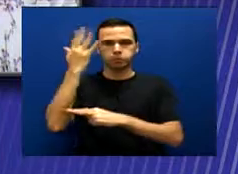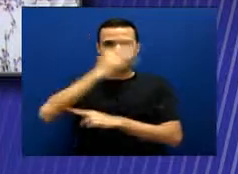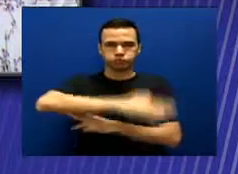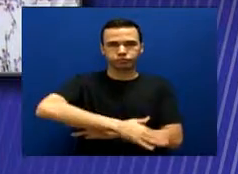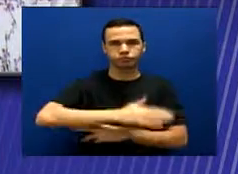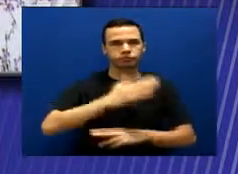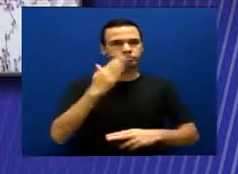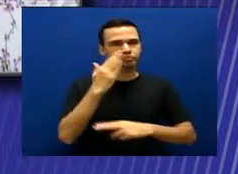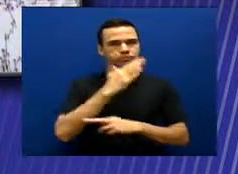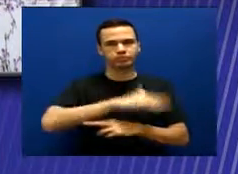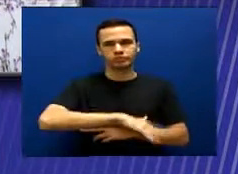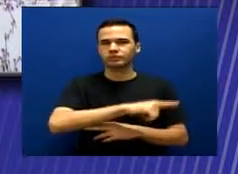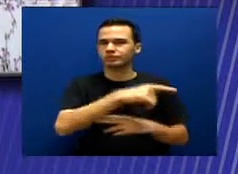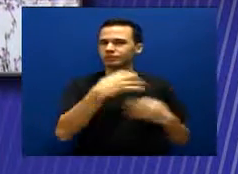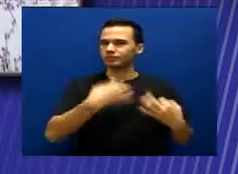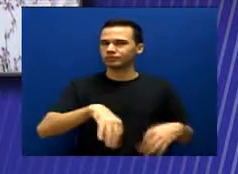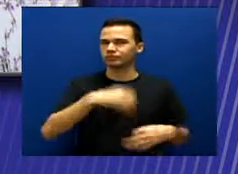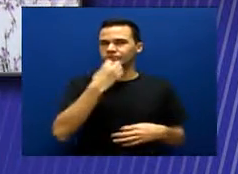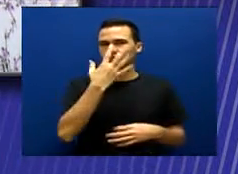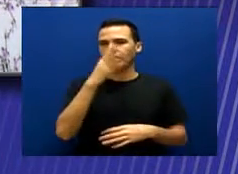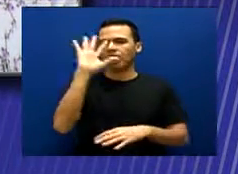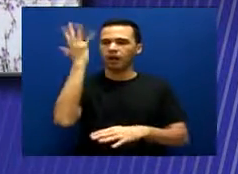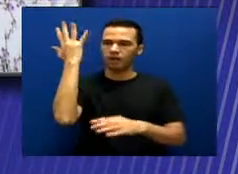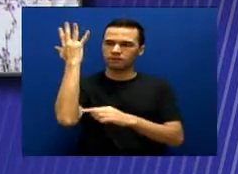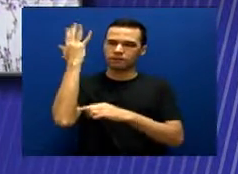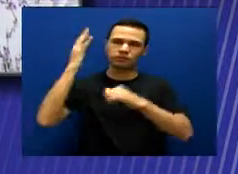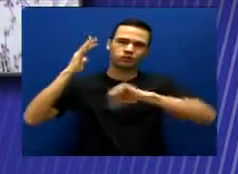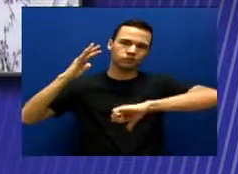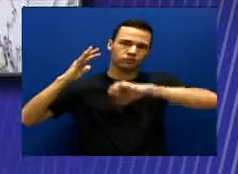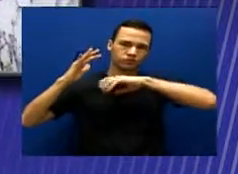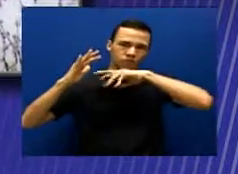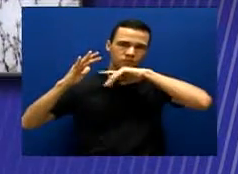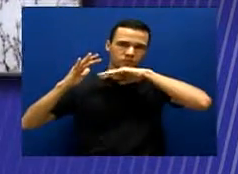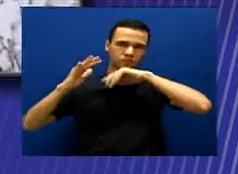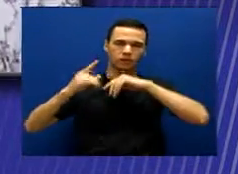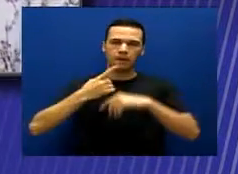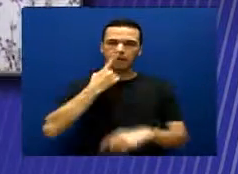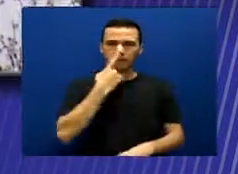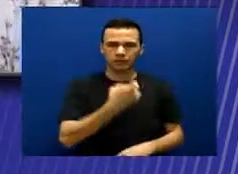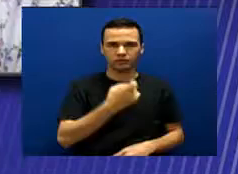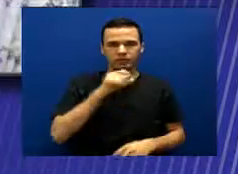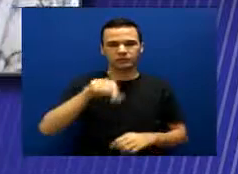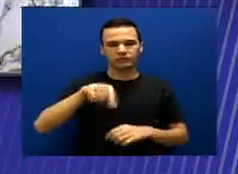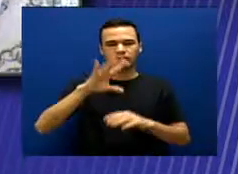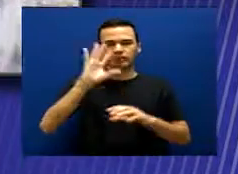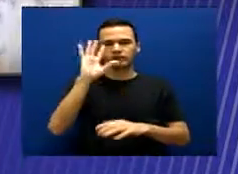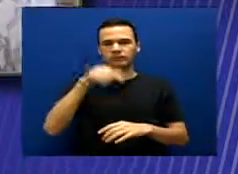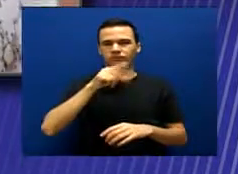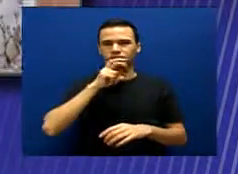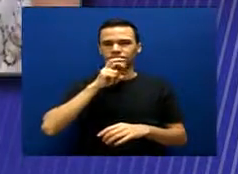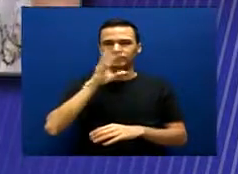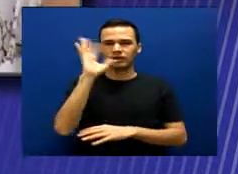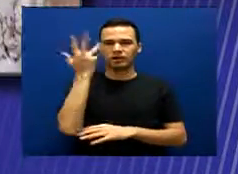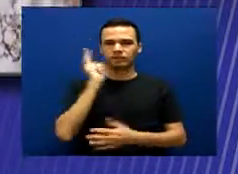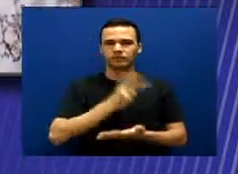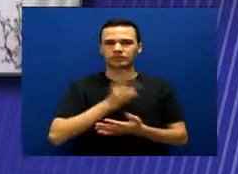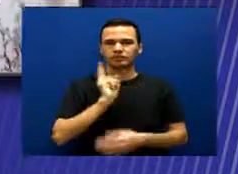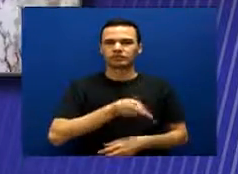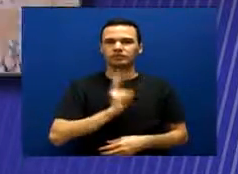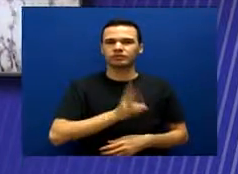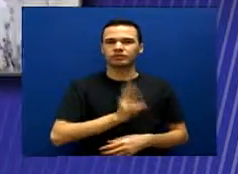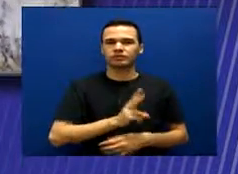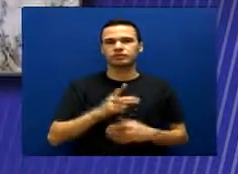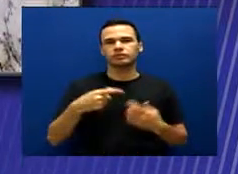tinham razão, muitos tinham. A árvore está podre, a cidade não renova suas árvores, enfim, né, tem que ter